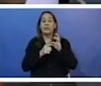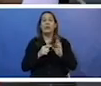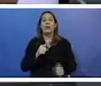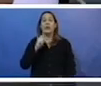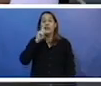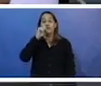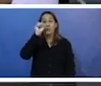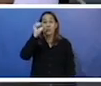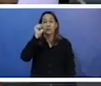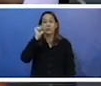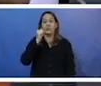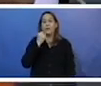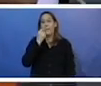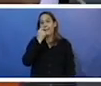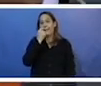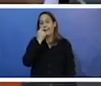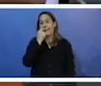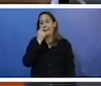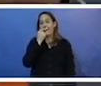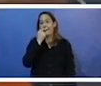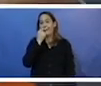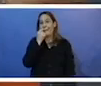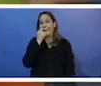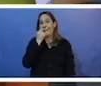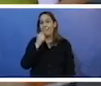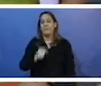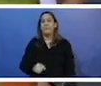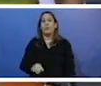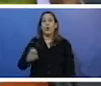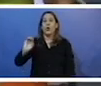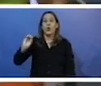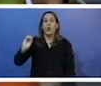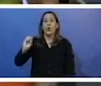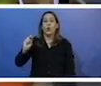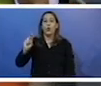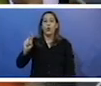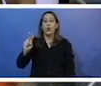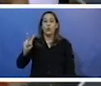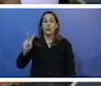forte. Agora vamos chamar o ouvido.